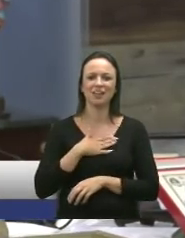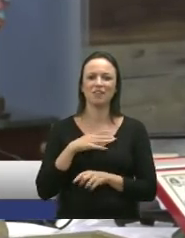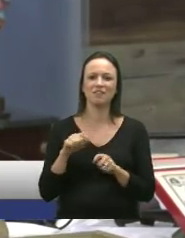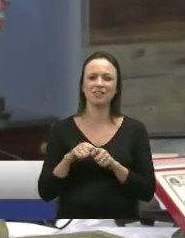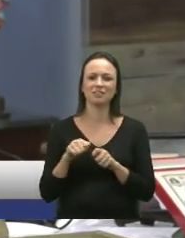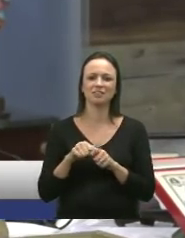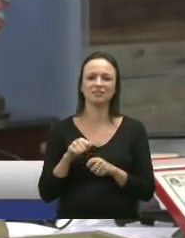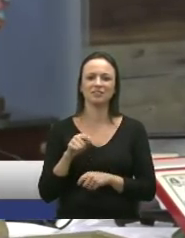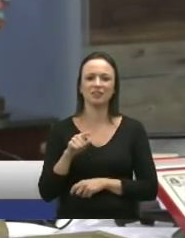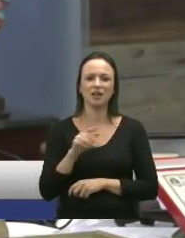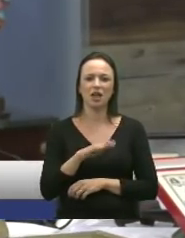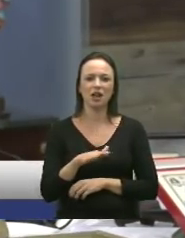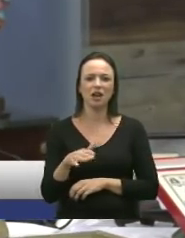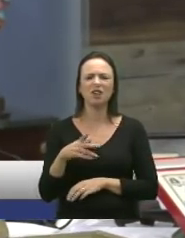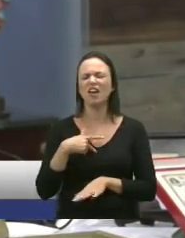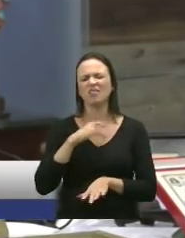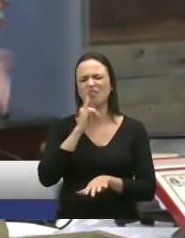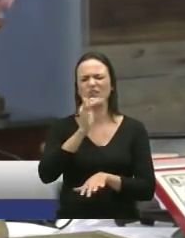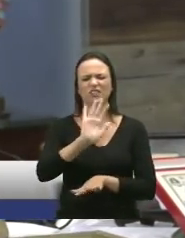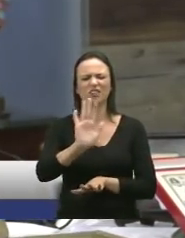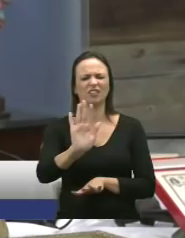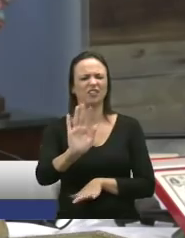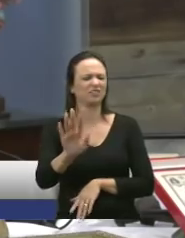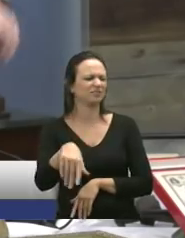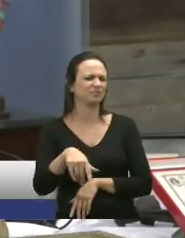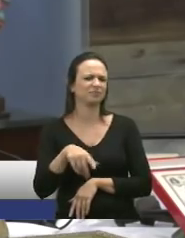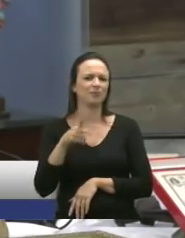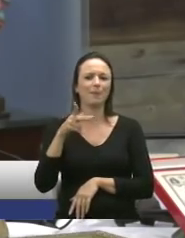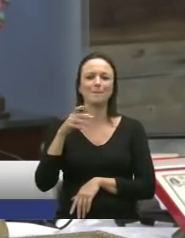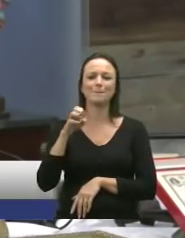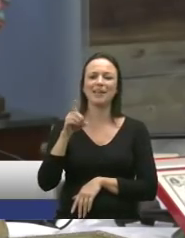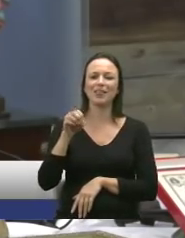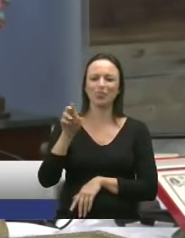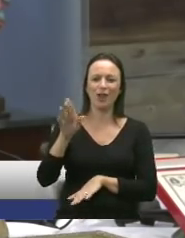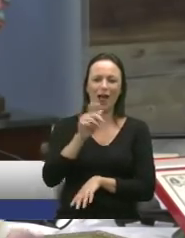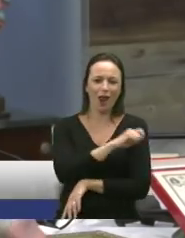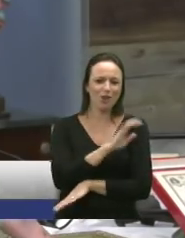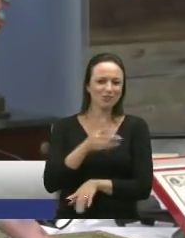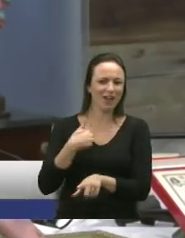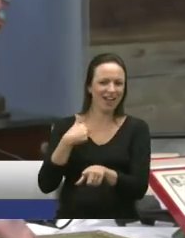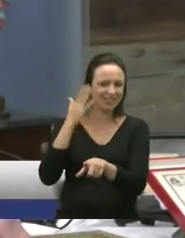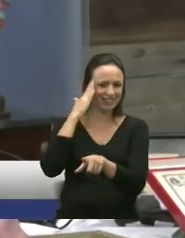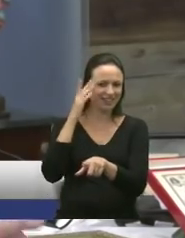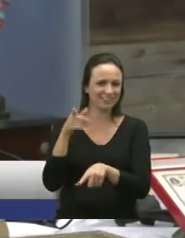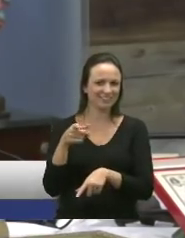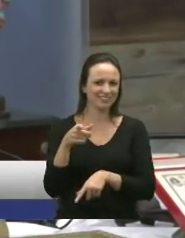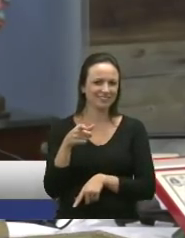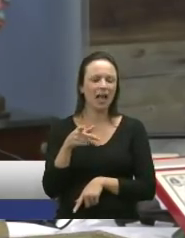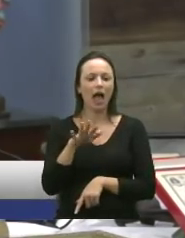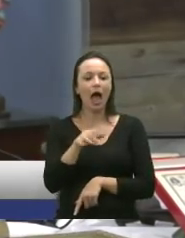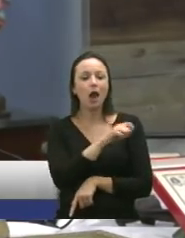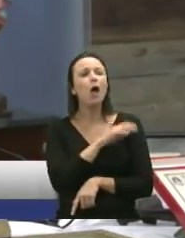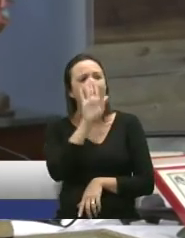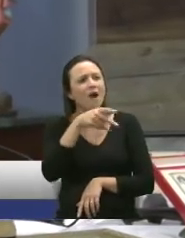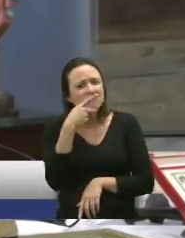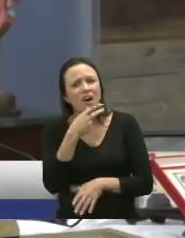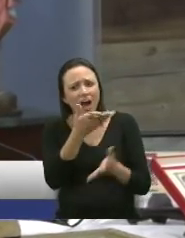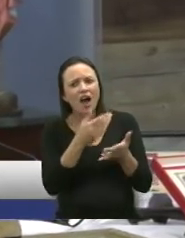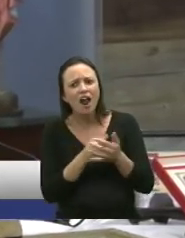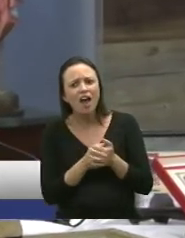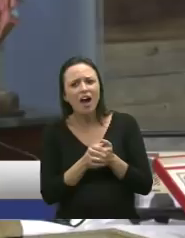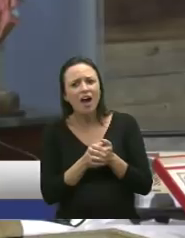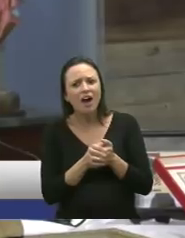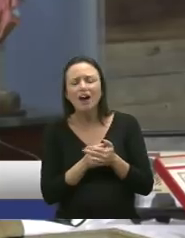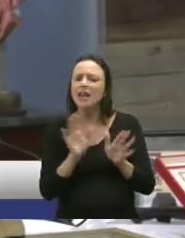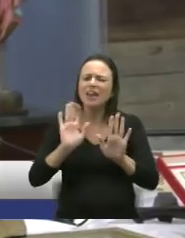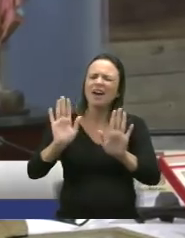Eu faço com alunos. Não vou contar. O Pedro foi meu aluno, ele pode dizer. Não vou contar. Agora conto. Não, melhor não. Não,